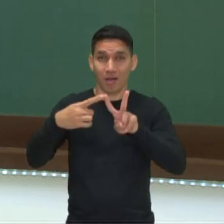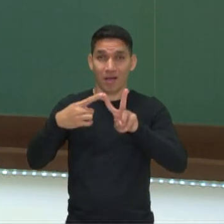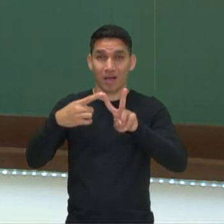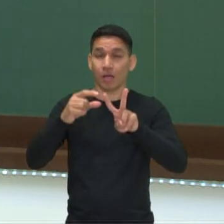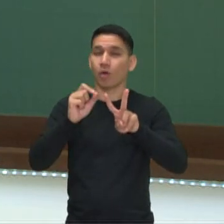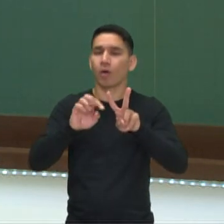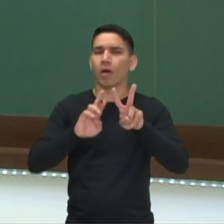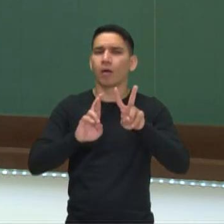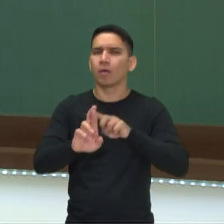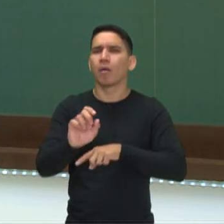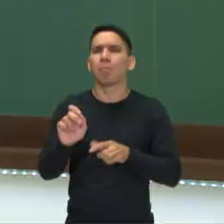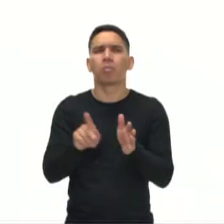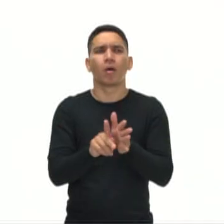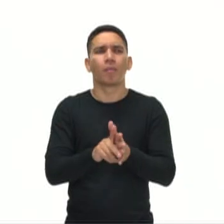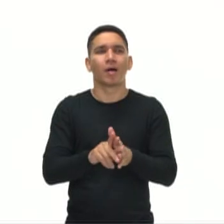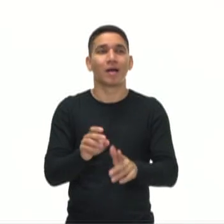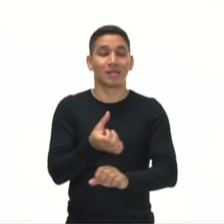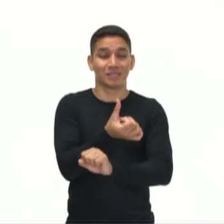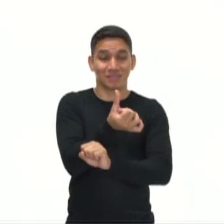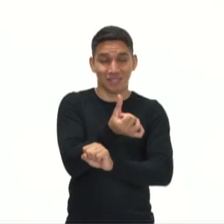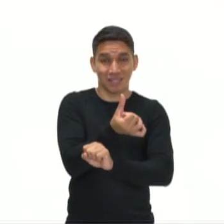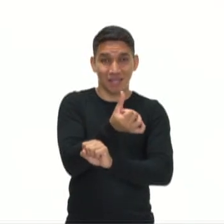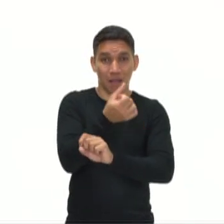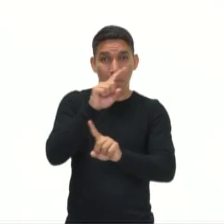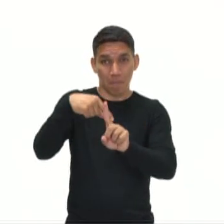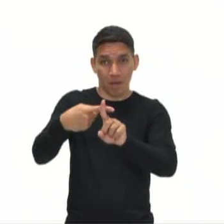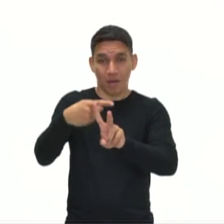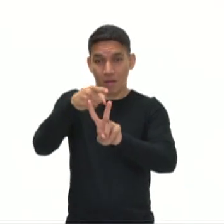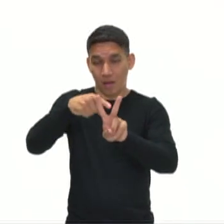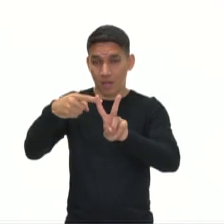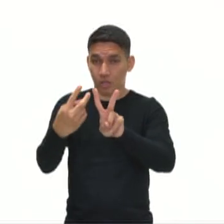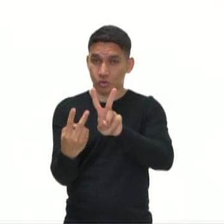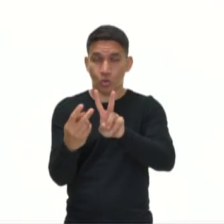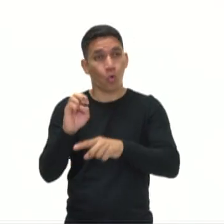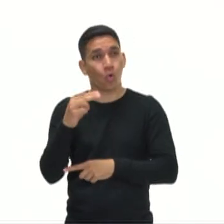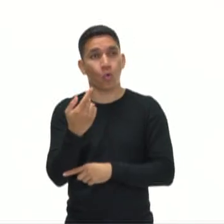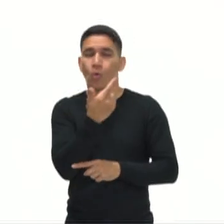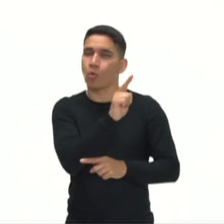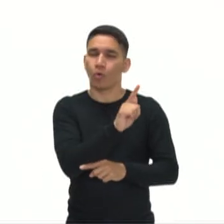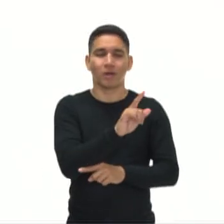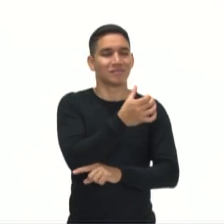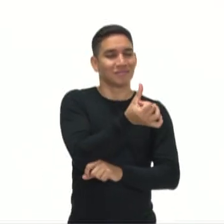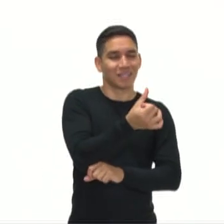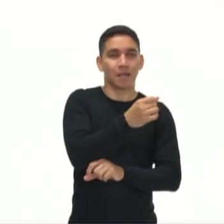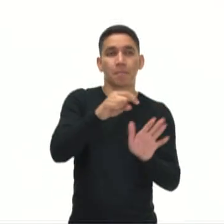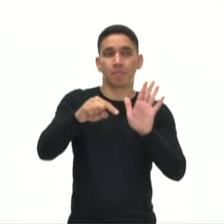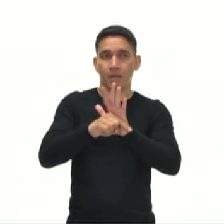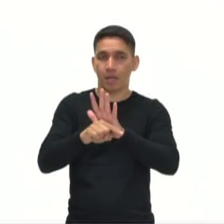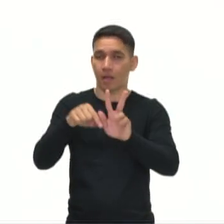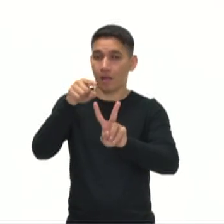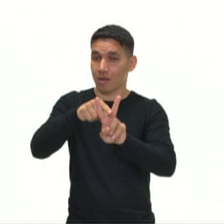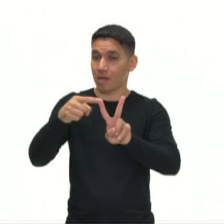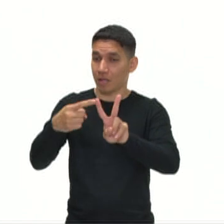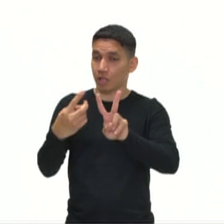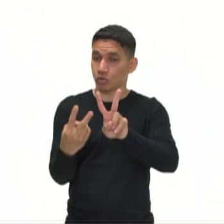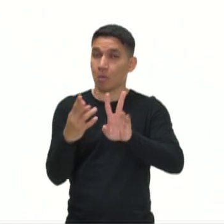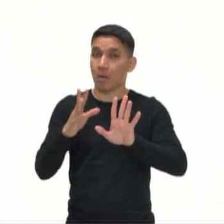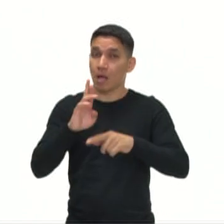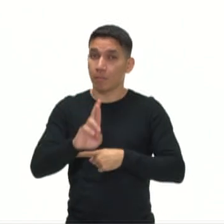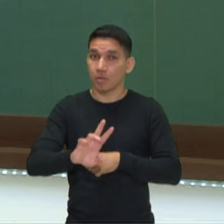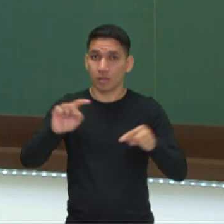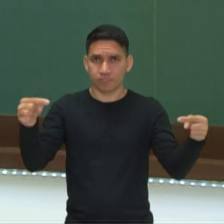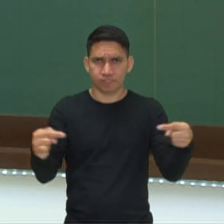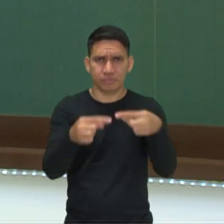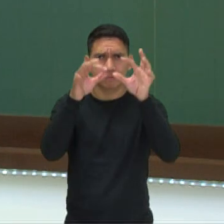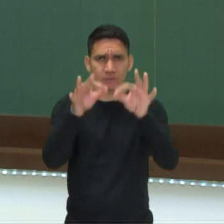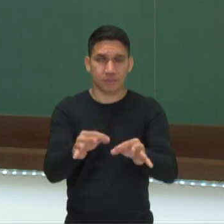mais raiz de 2, e a outra é 6 menos raiz de 2. Por mais que tenha raiz na resposta, pelo menos ela é exata.